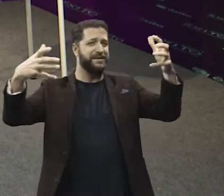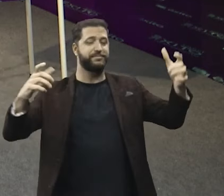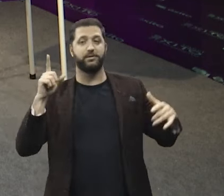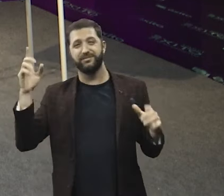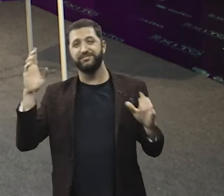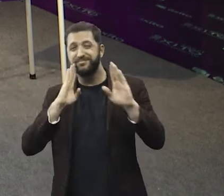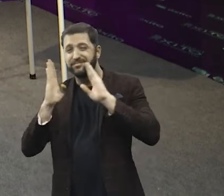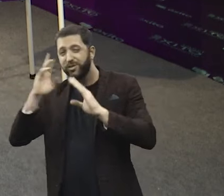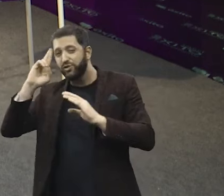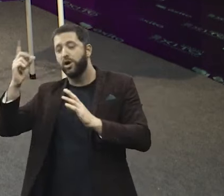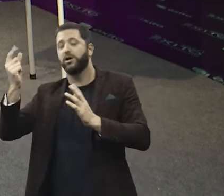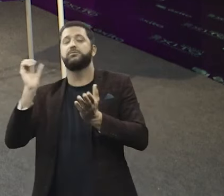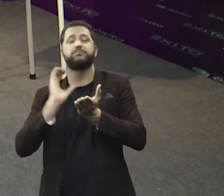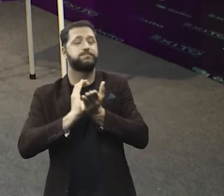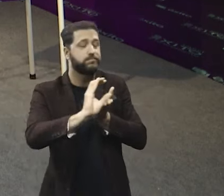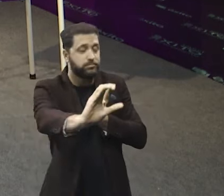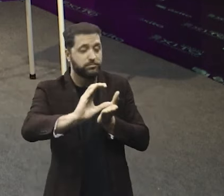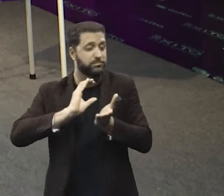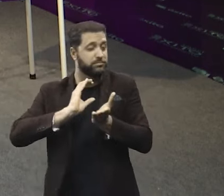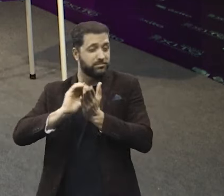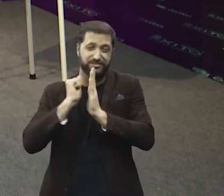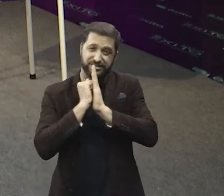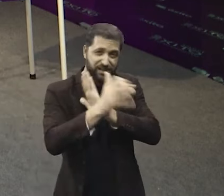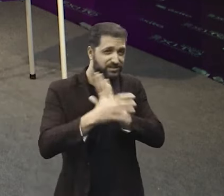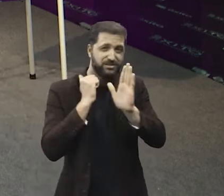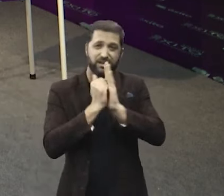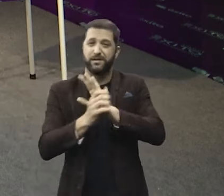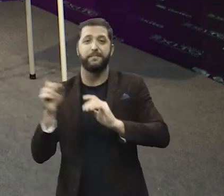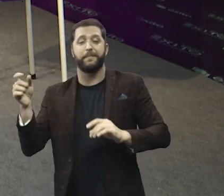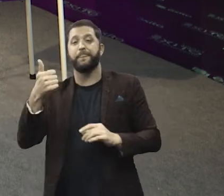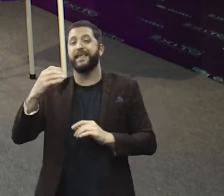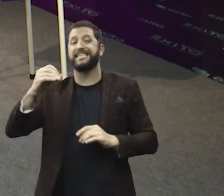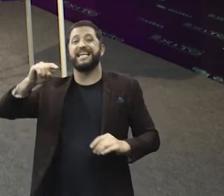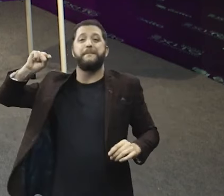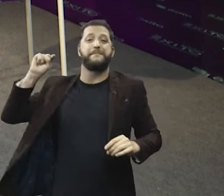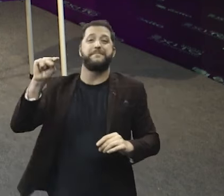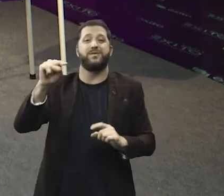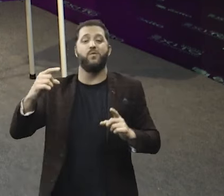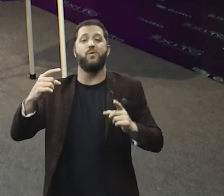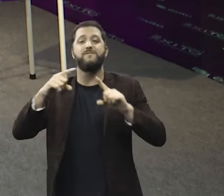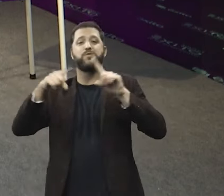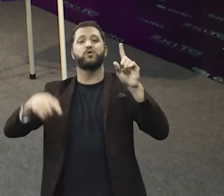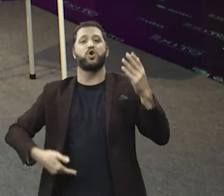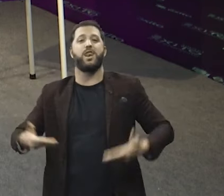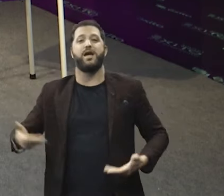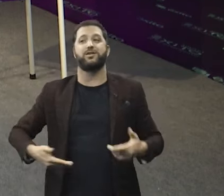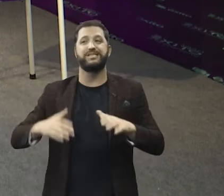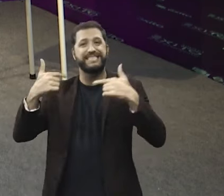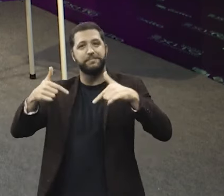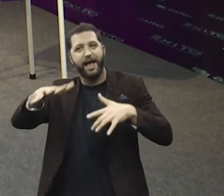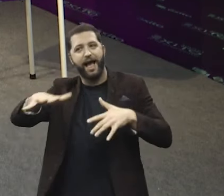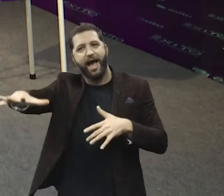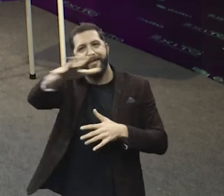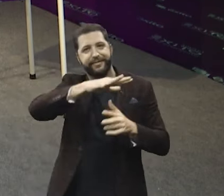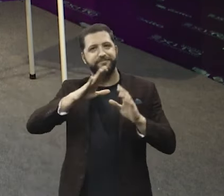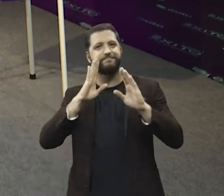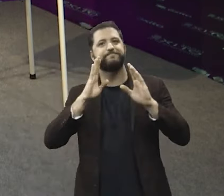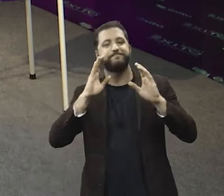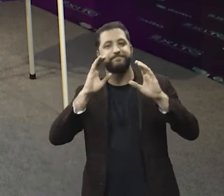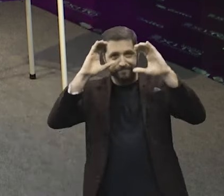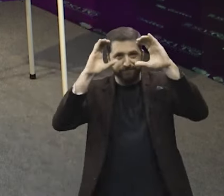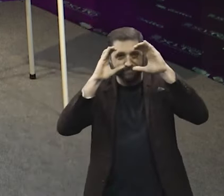grana ele já tem mais de 10.000 funcionários trabalhando para isso ele tá investindo dizem